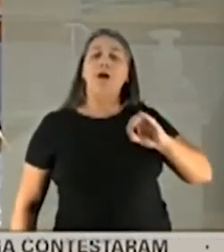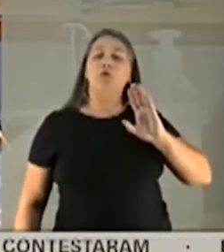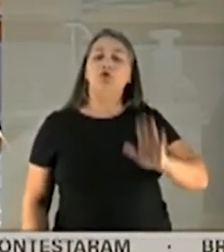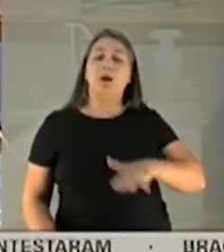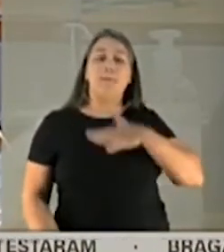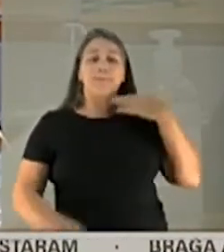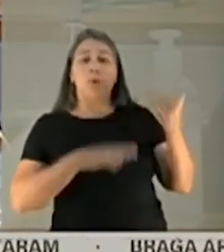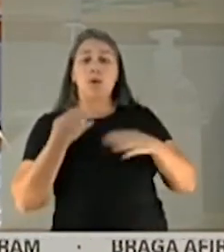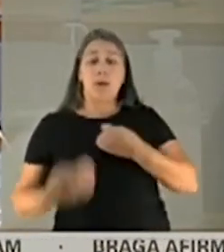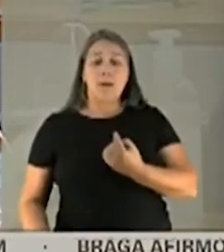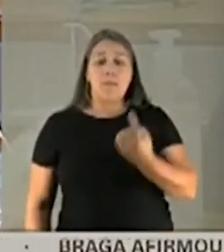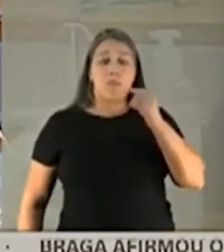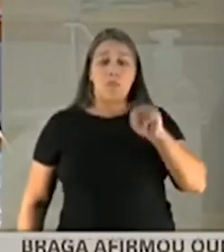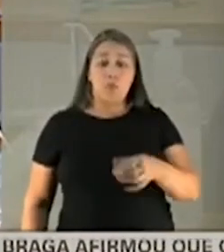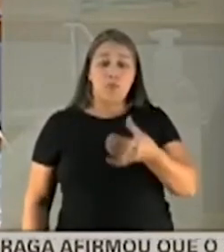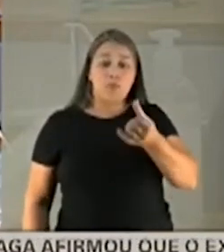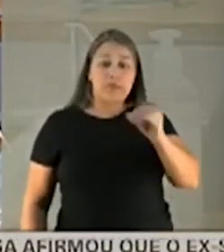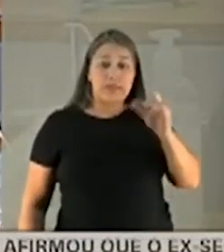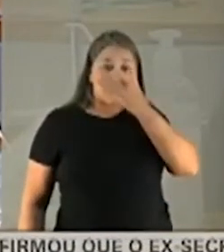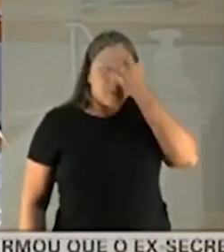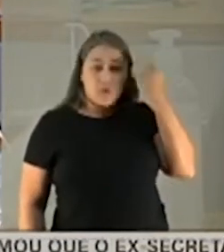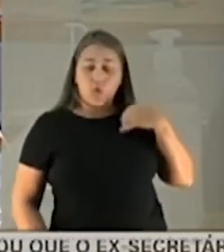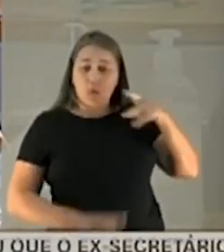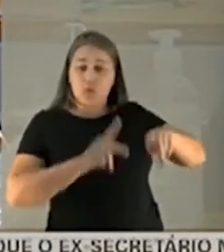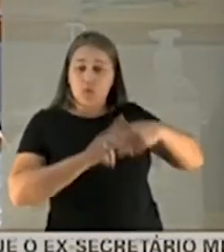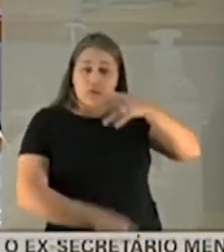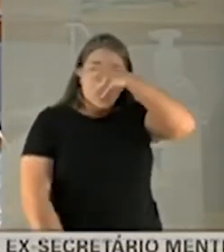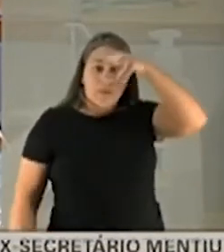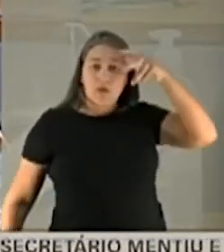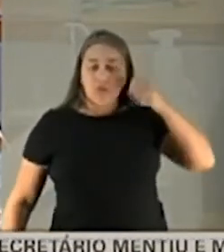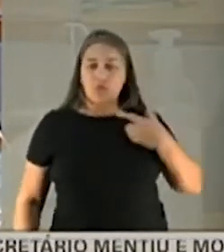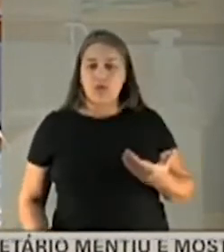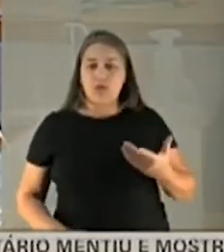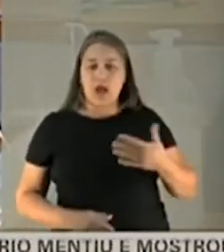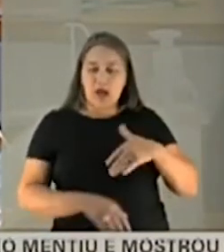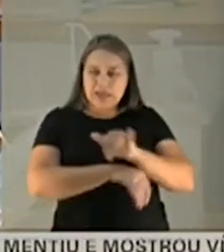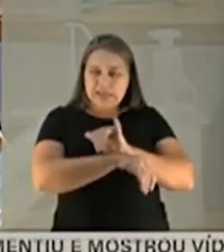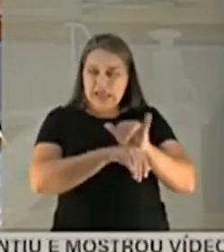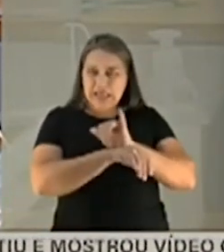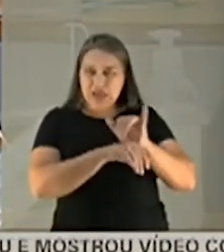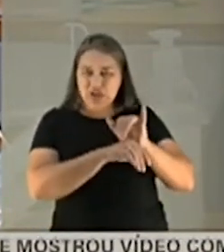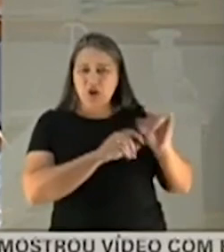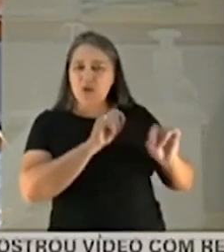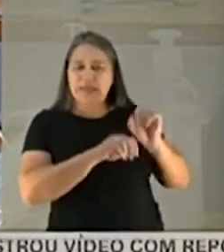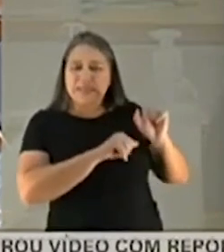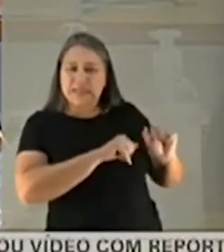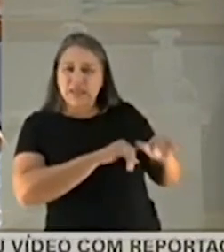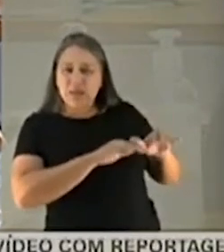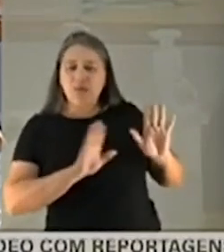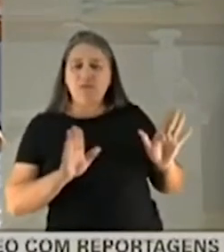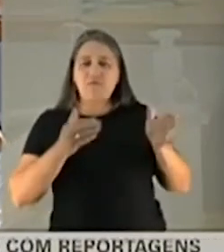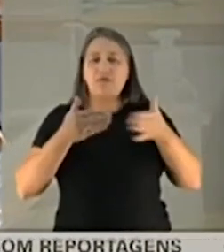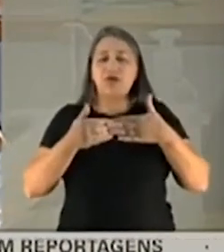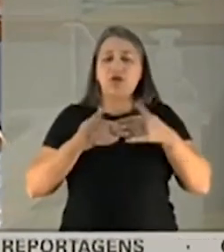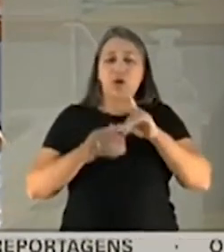no Amazonas. O plano de contingência acontece em setembro. Fecha o hospital de campanha no mês